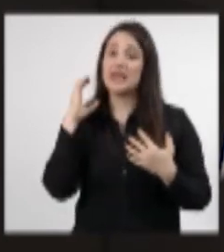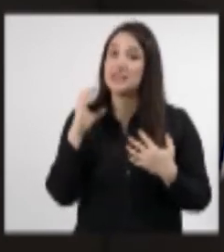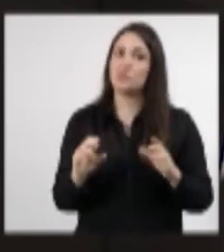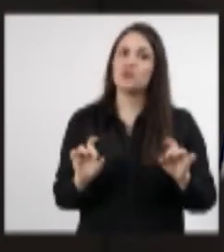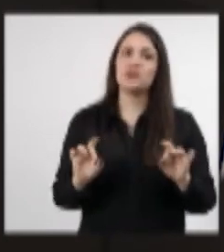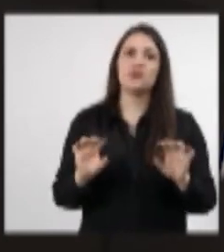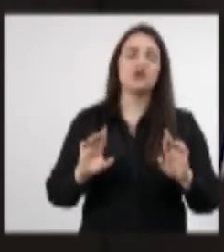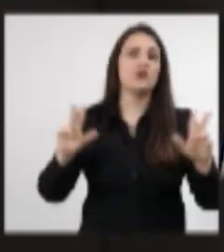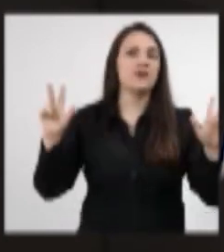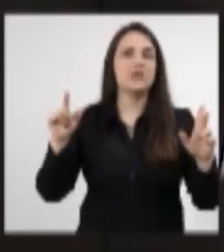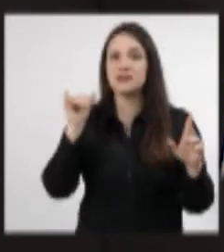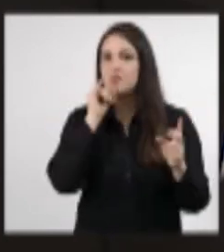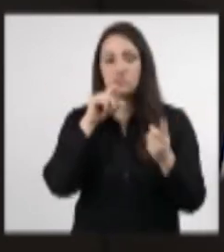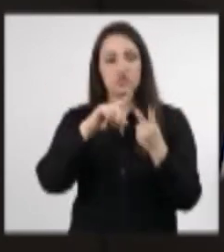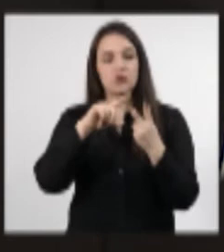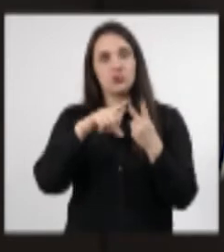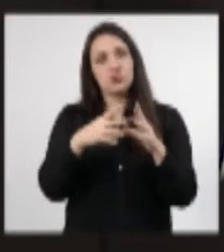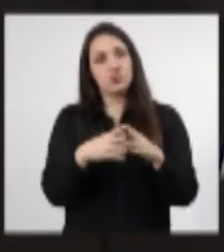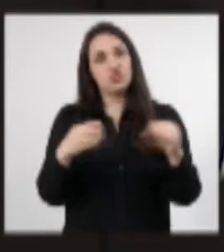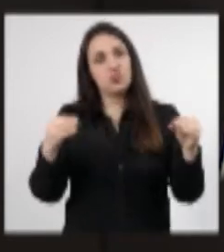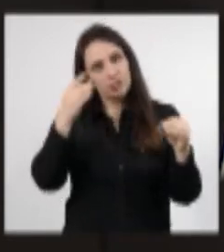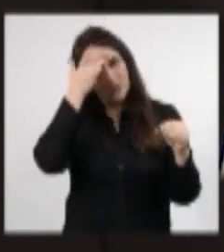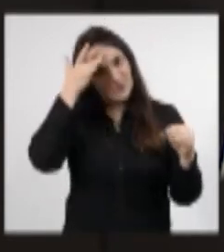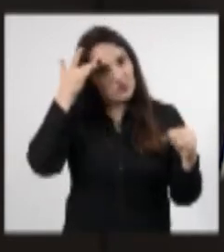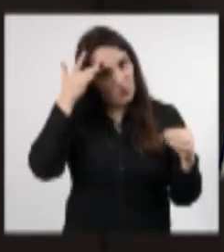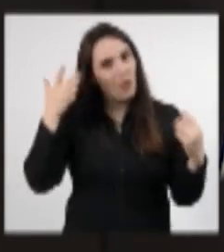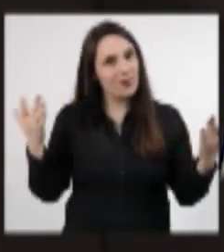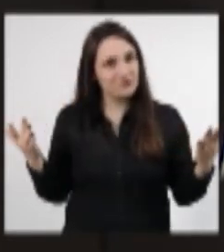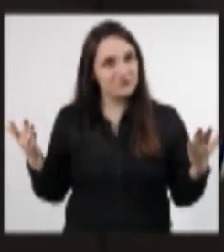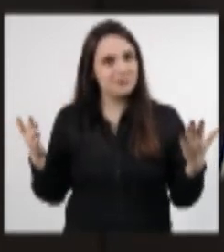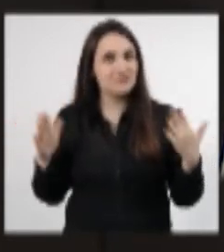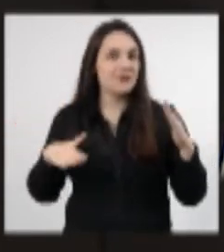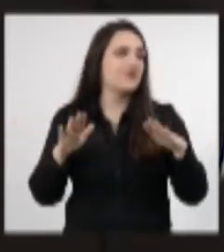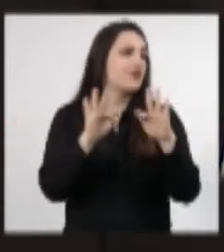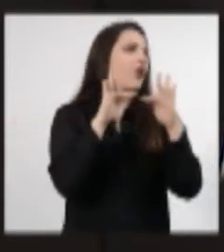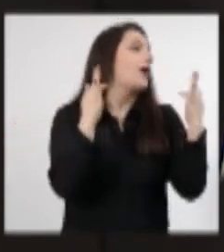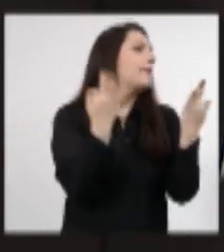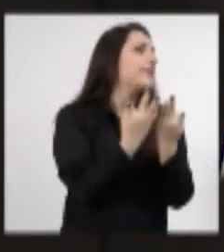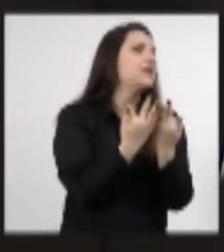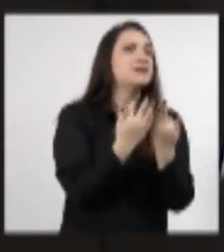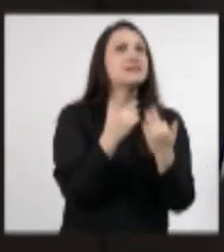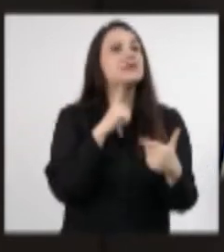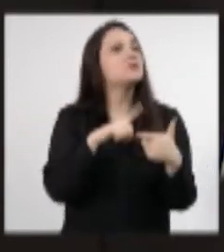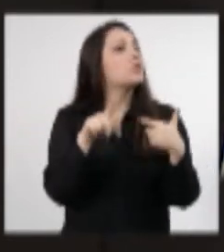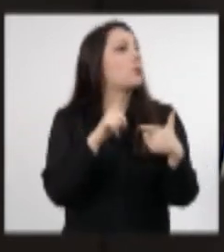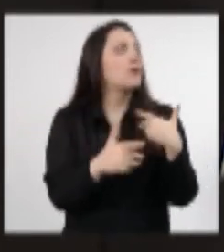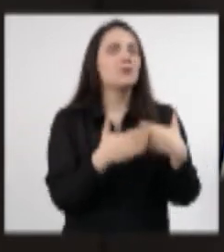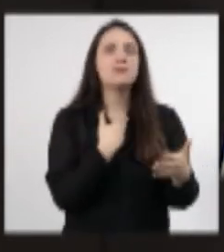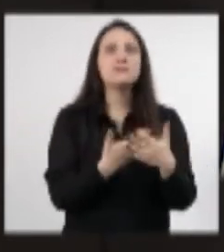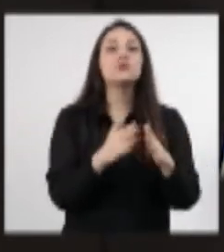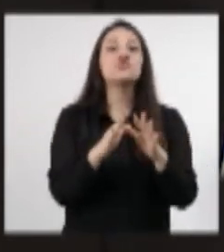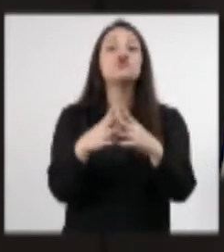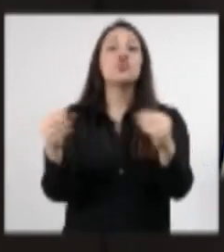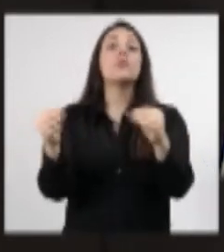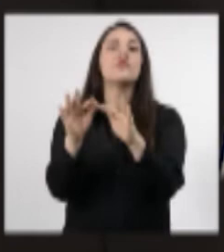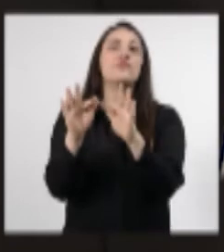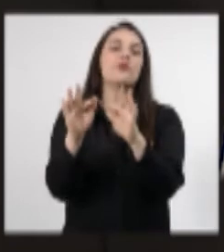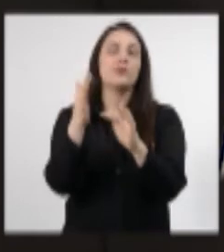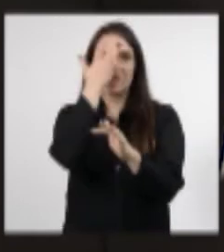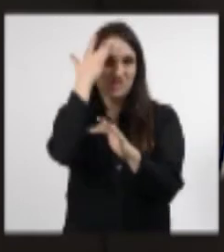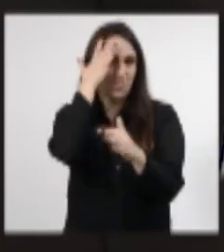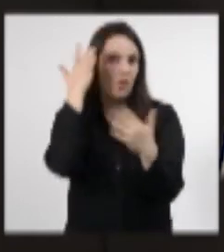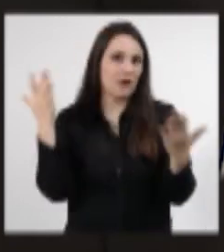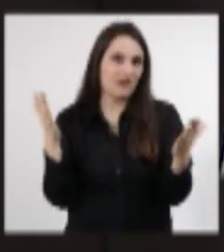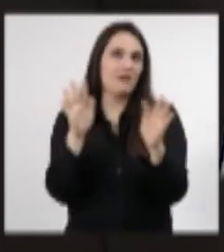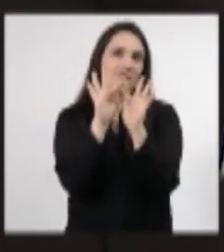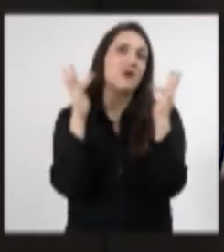fatos atípicos. O desaparecimento de pessoa, que é muito comum, às vezes um problema familiar, problema com droga, problema de toda a ordem, e que se